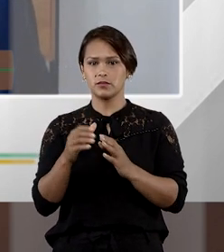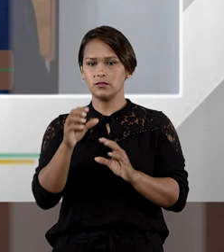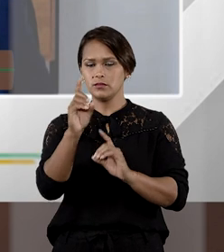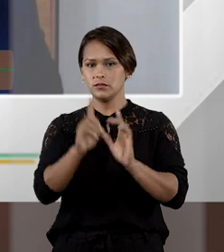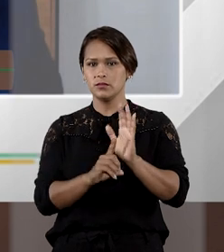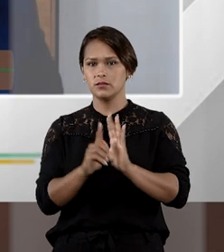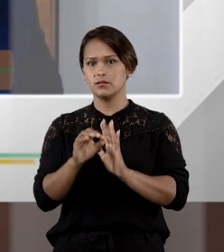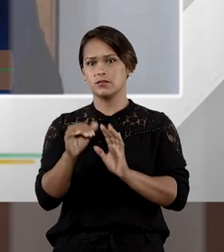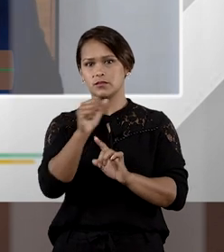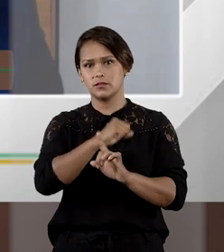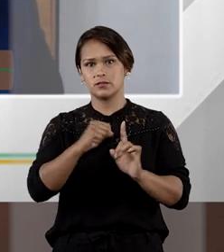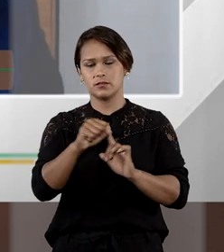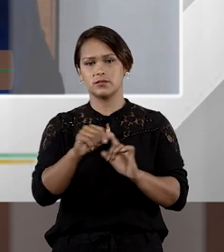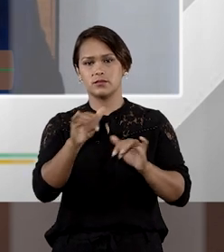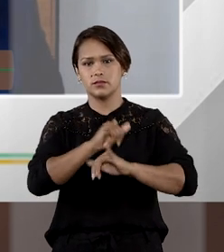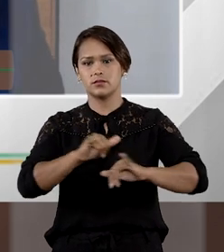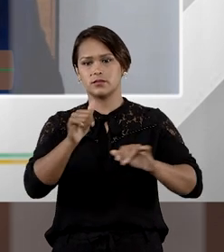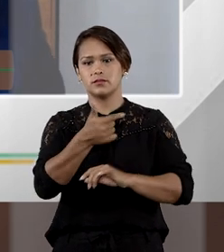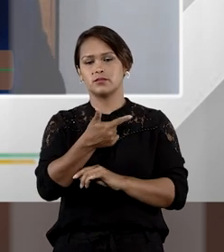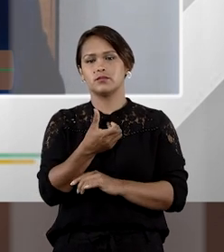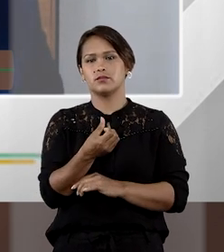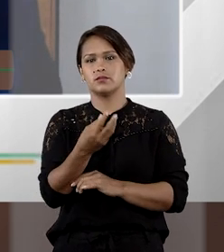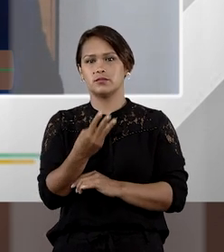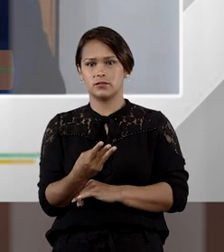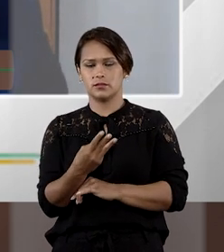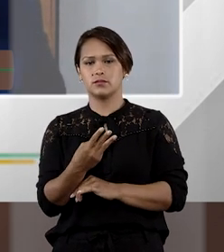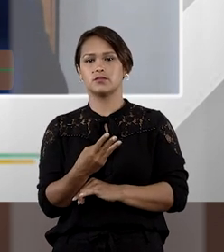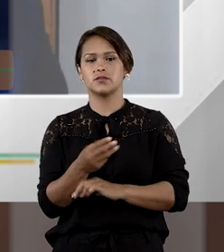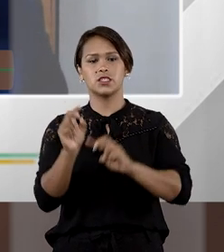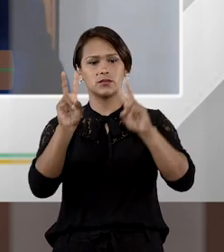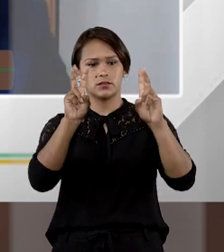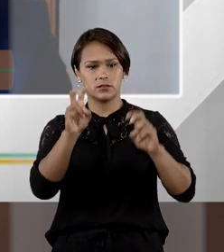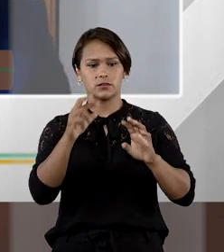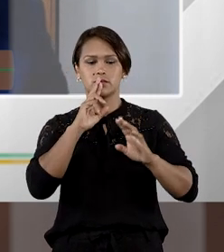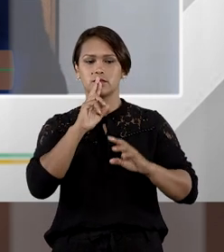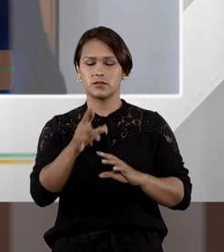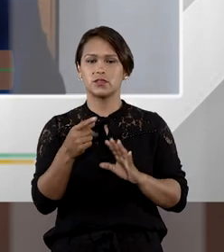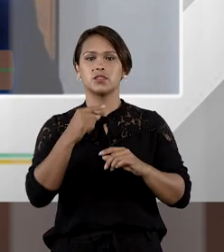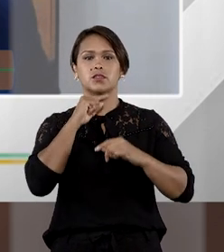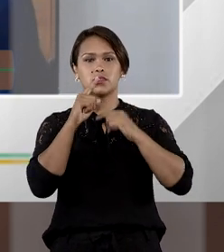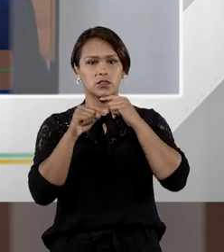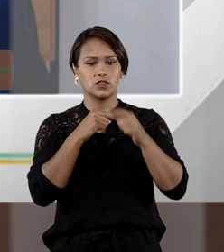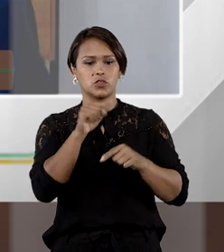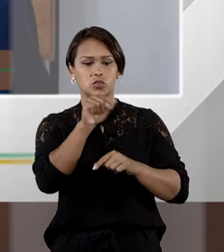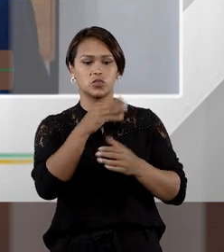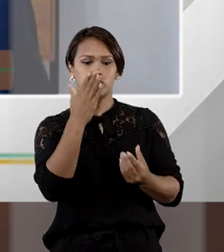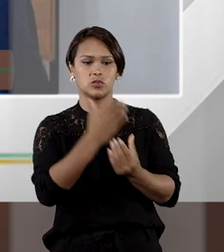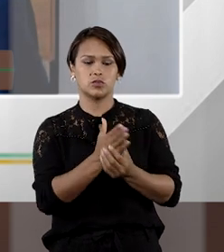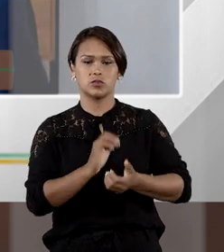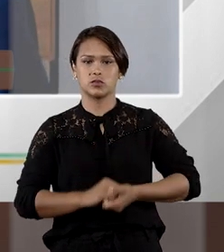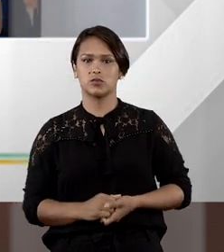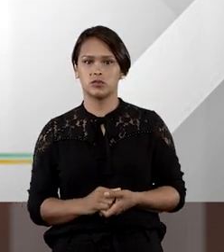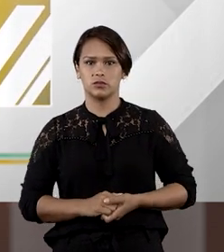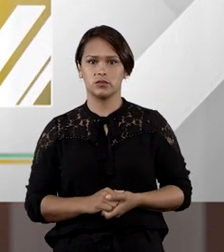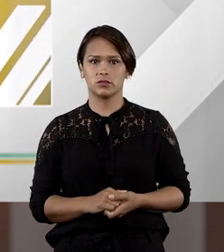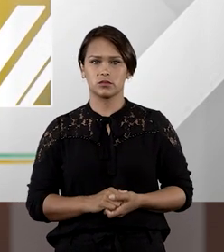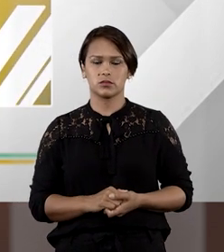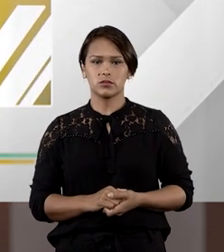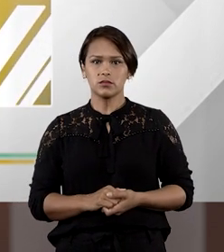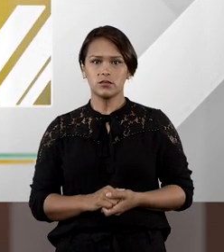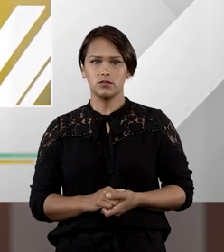direito civil, foi aprovado o enunciado 263, exatamente respondendo a sua dúvida, meu caro Tiago.